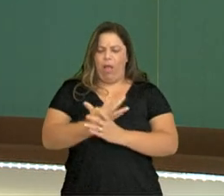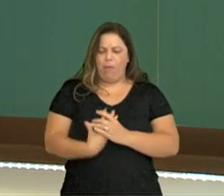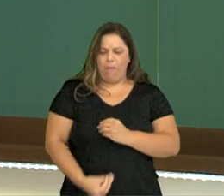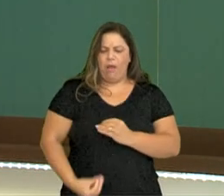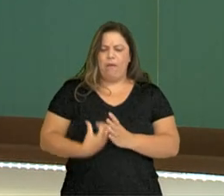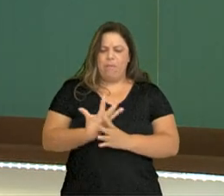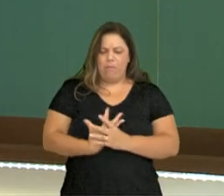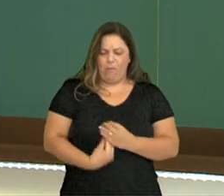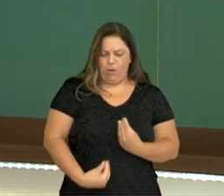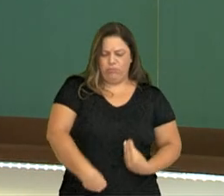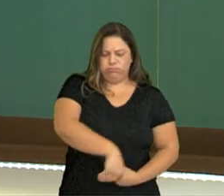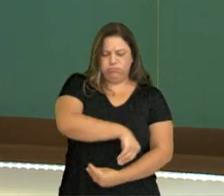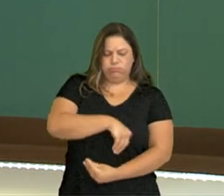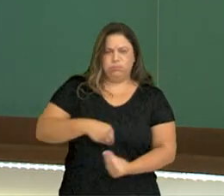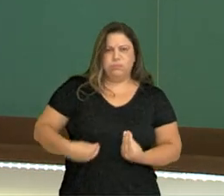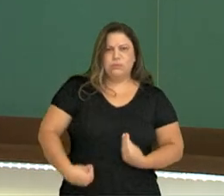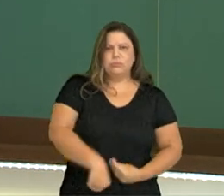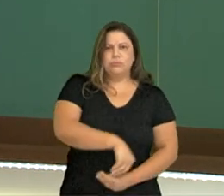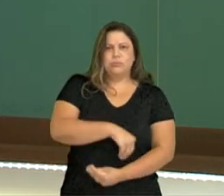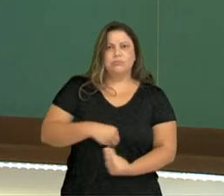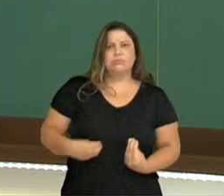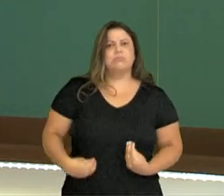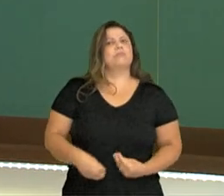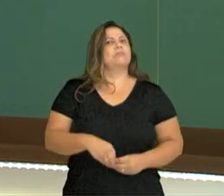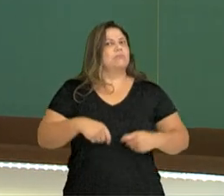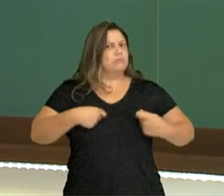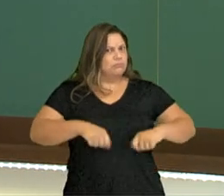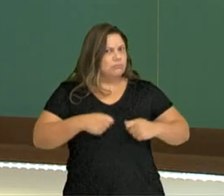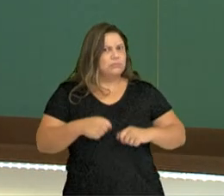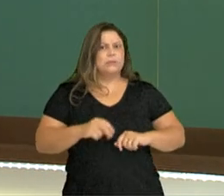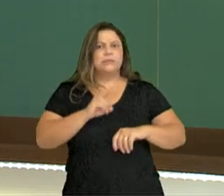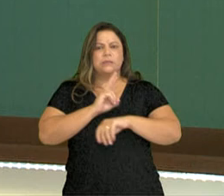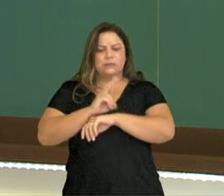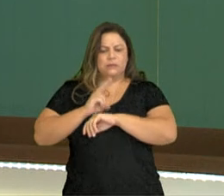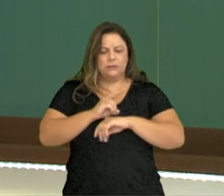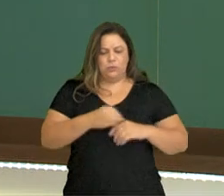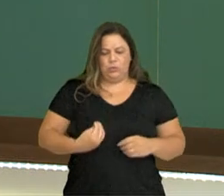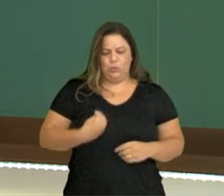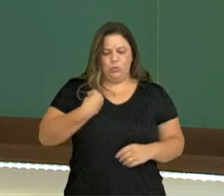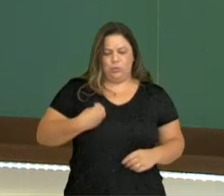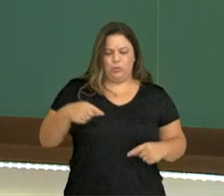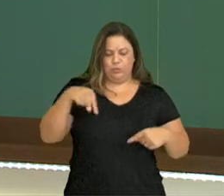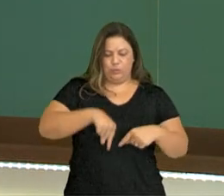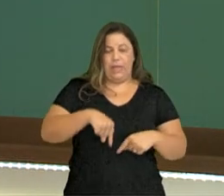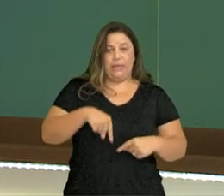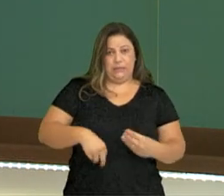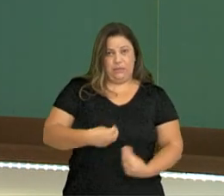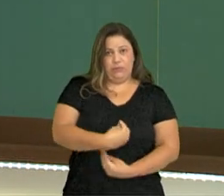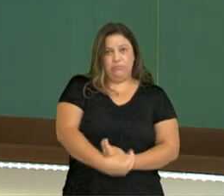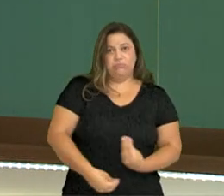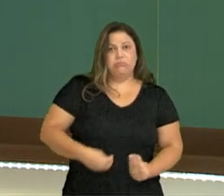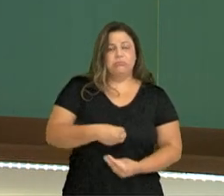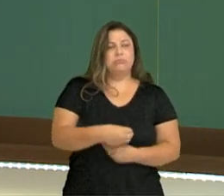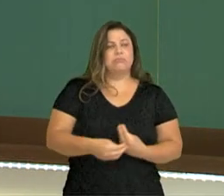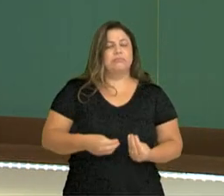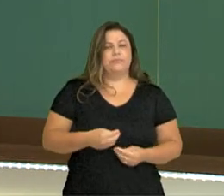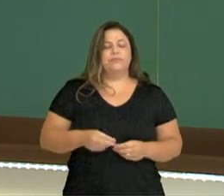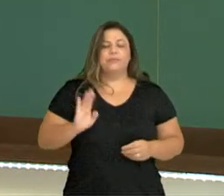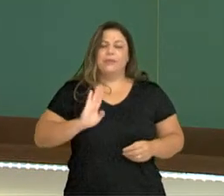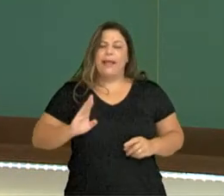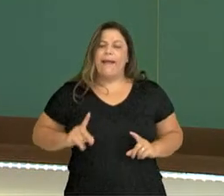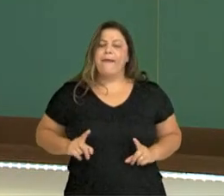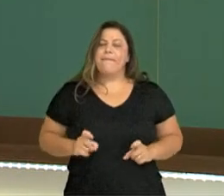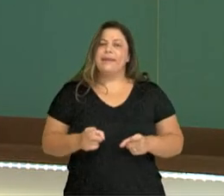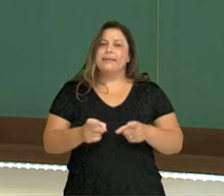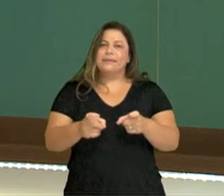gente precisa, né, ter cuidado com os seres que vivem lá, com as bactérias benéficas, né? Porém, nós temos alguns fatores